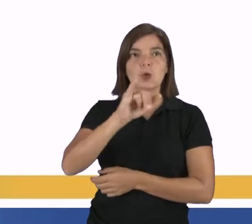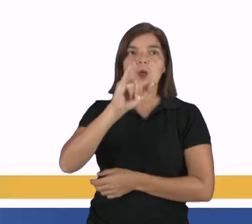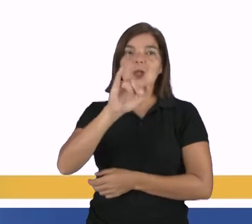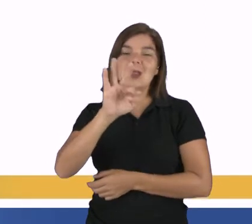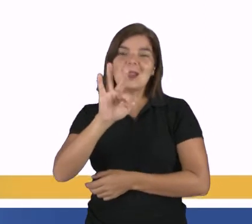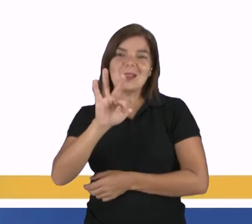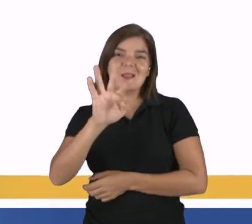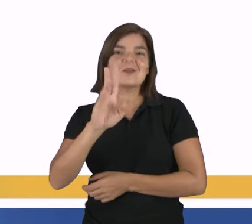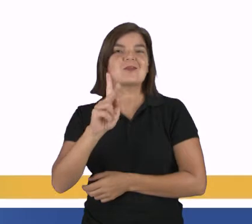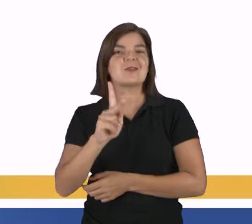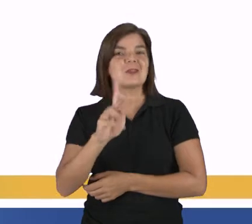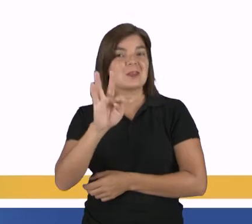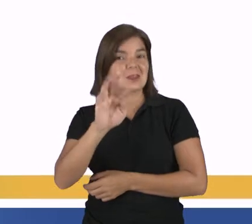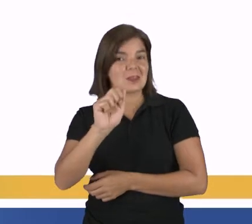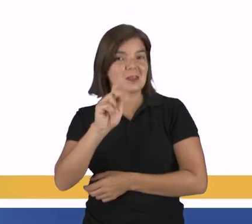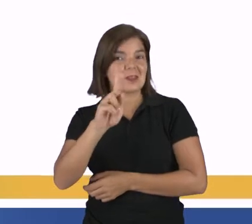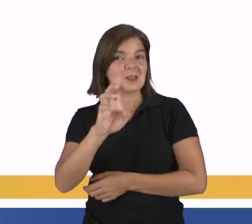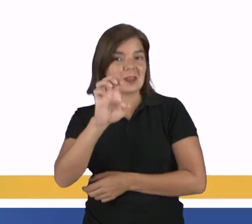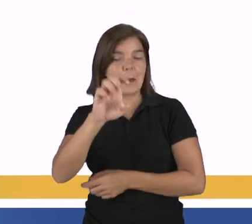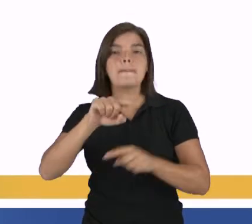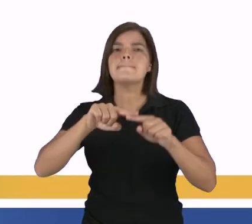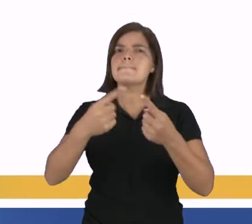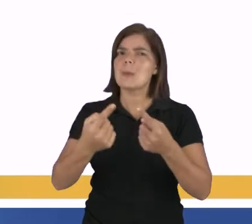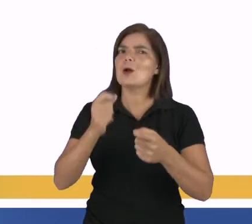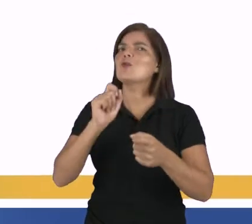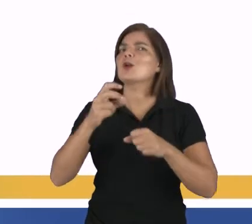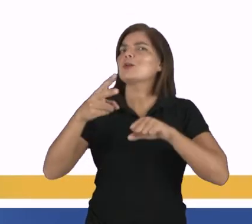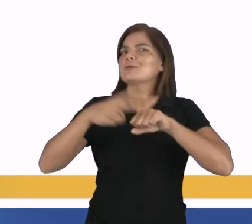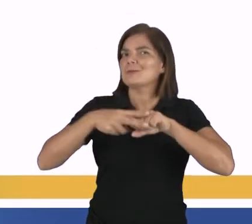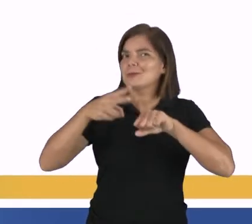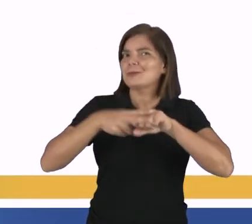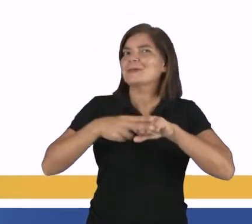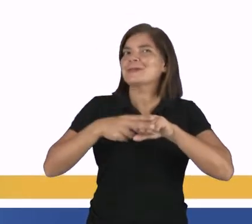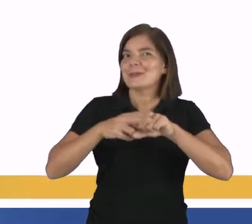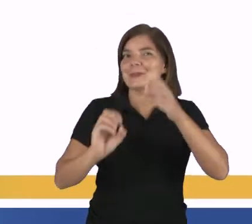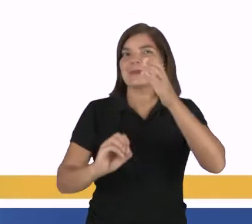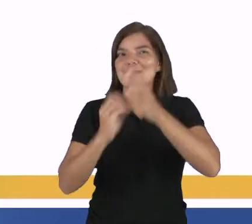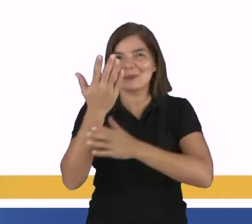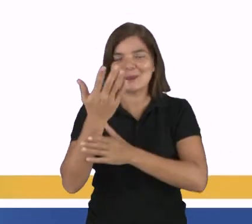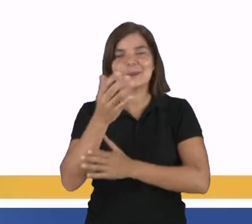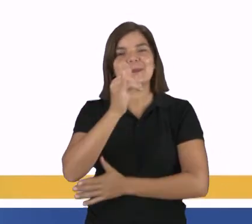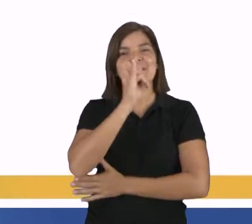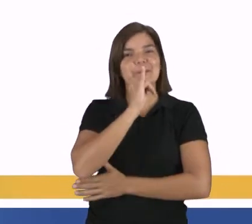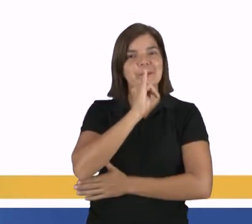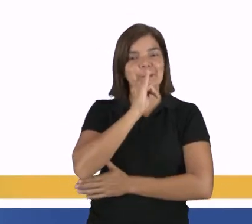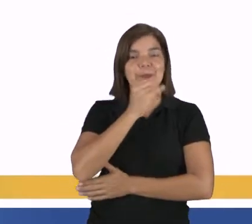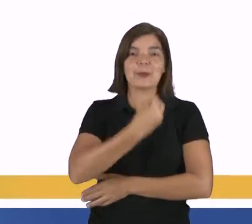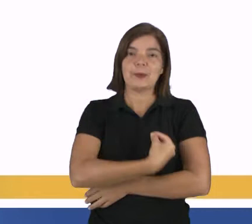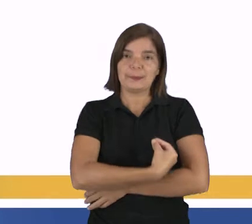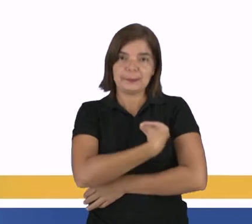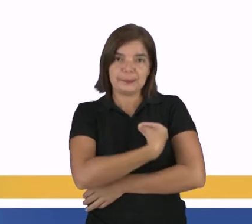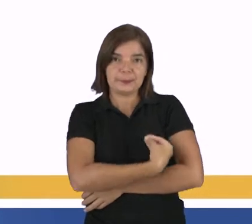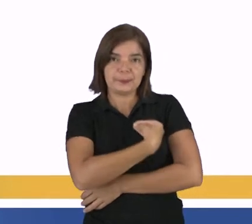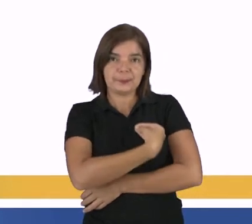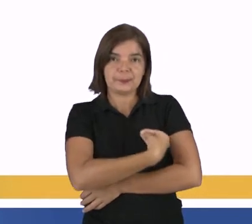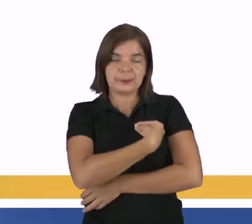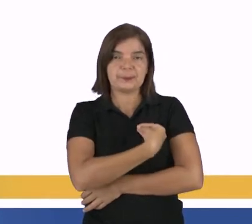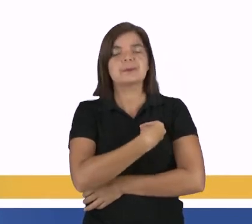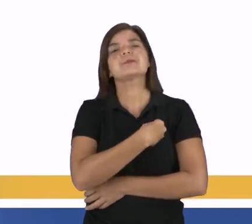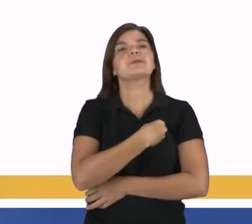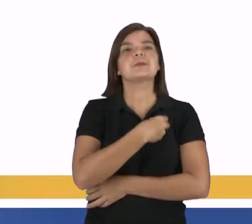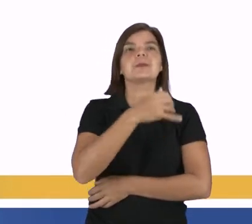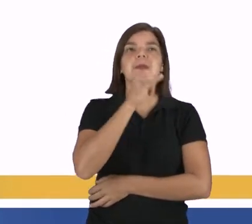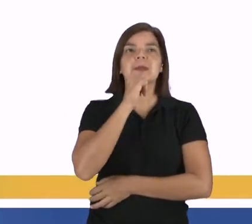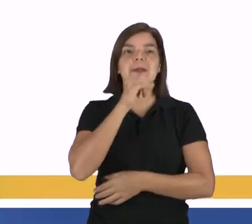takes, mas sim nos tempos dos verbos, certo? Por exemplo, no presente, ela